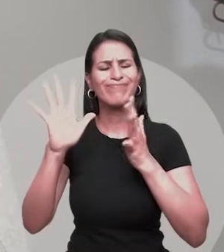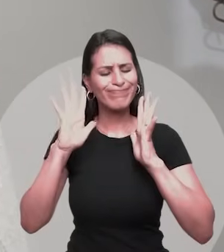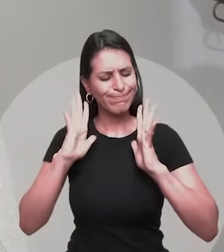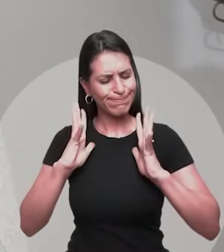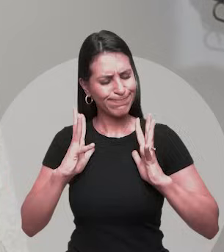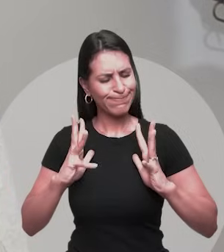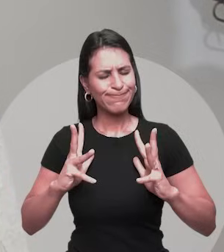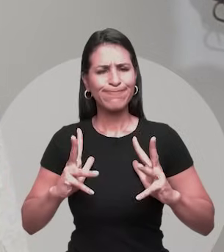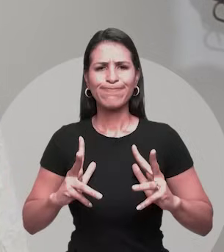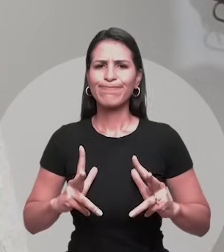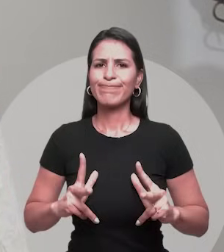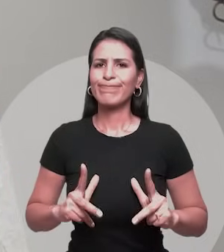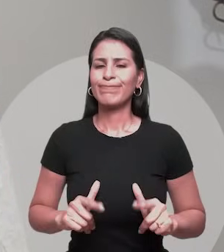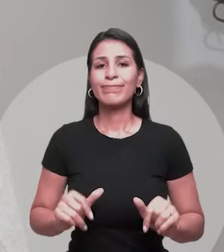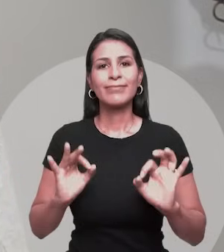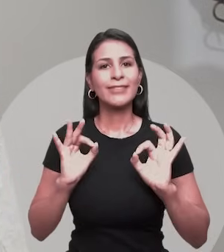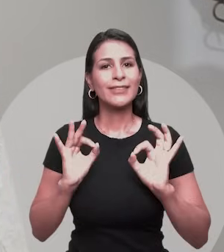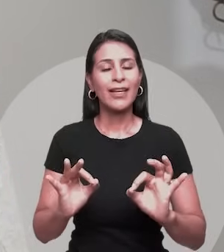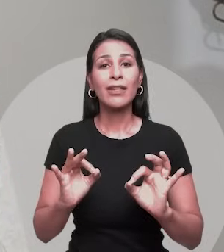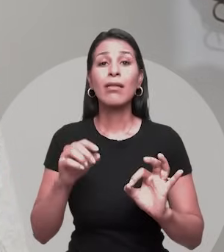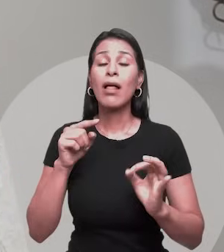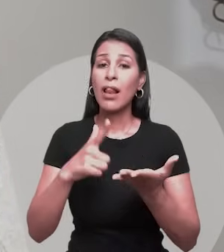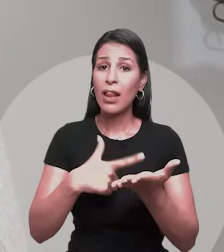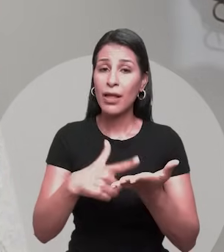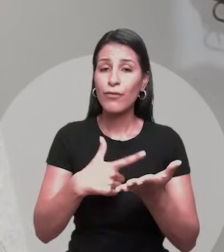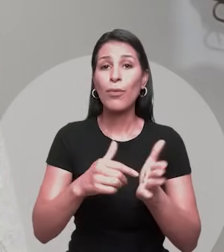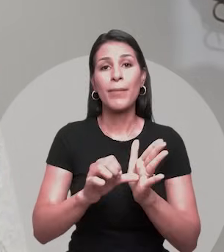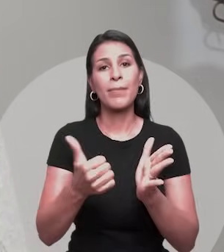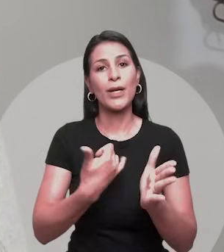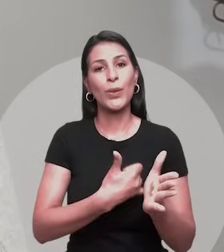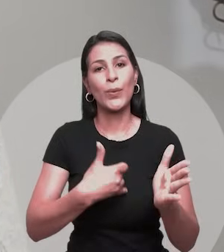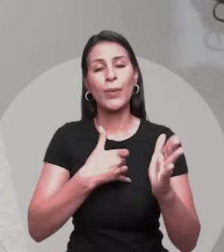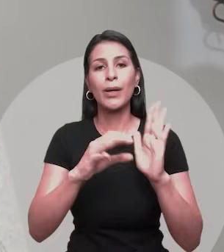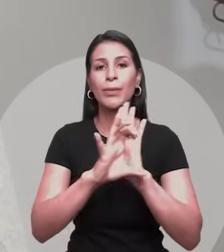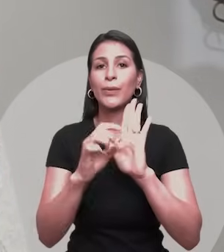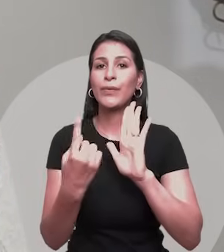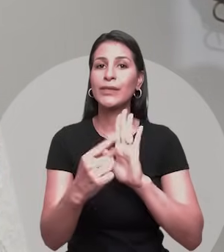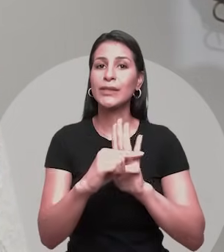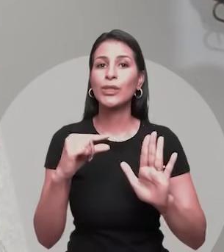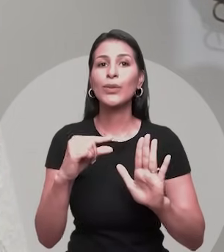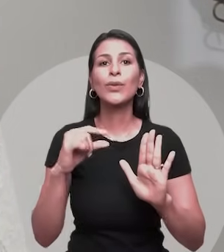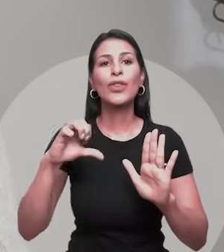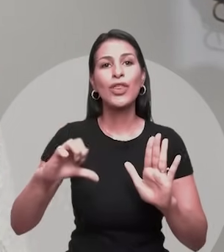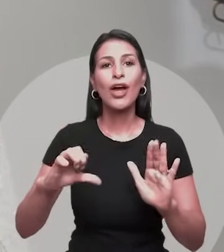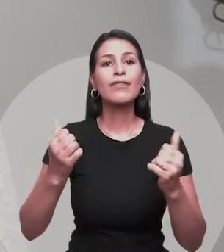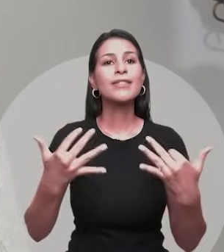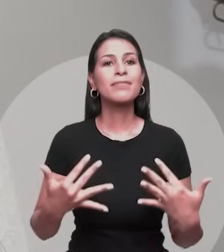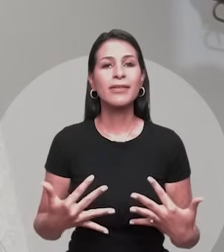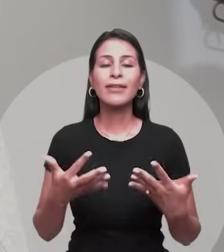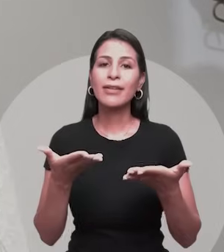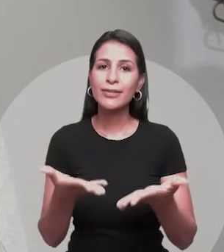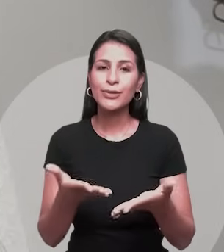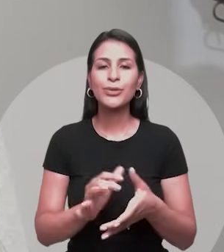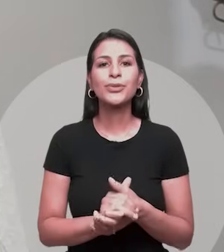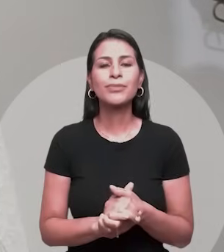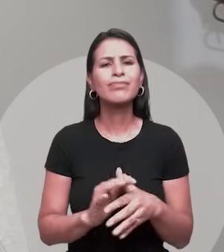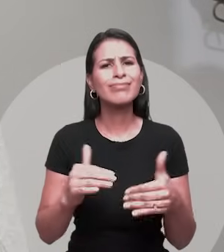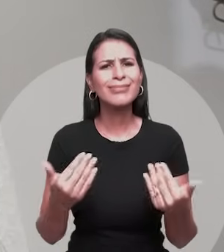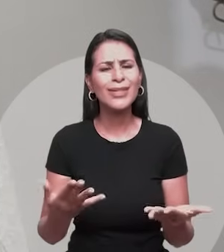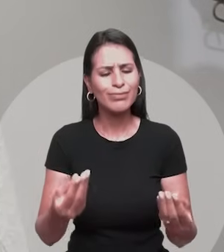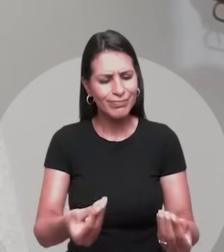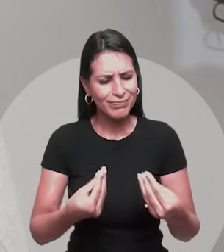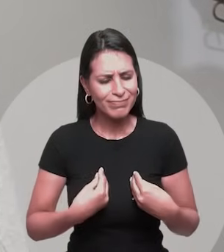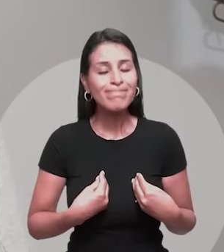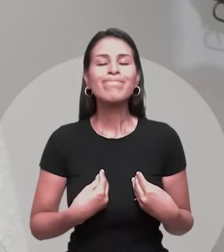de toda a injustiça. Palavras de 1 João, capítulo 1, versículo 9. Animados pela palavra que vem de